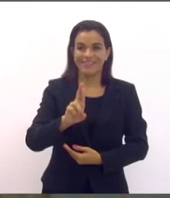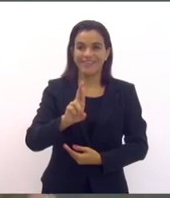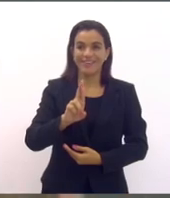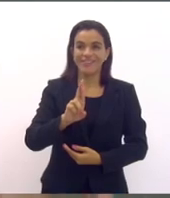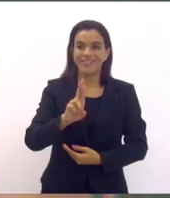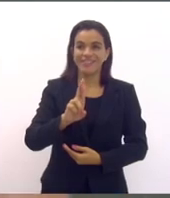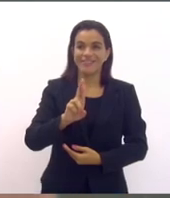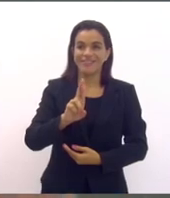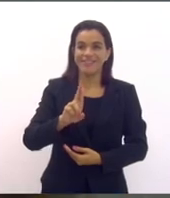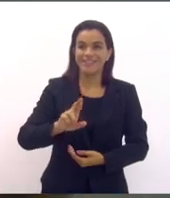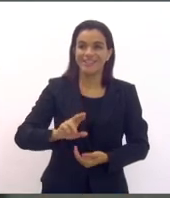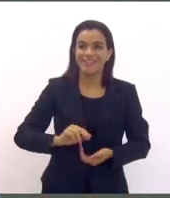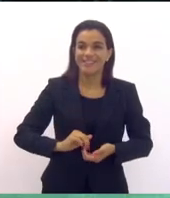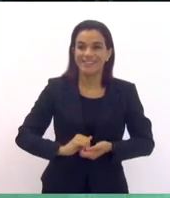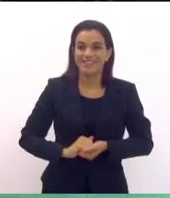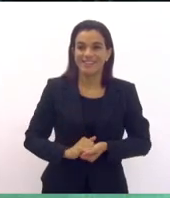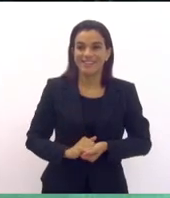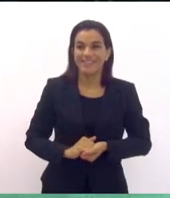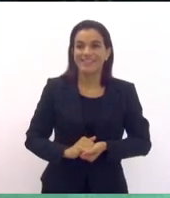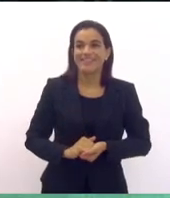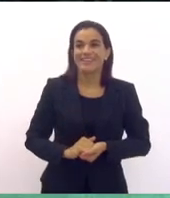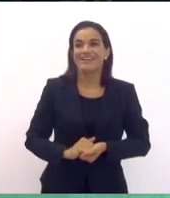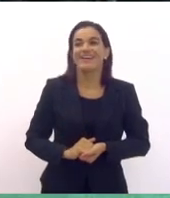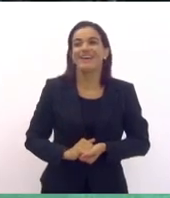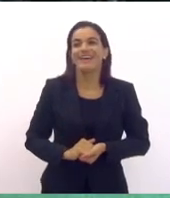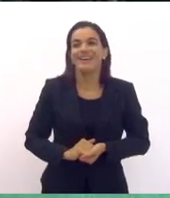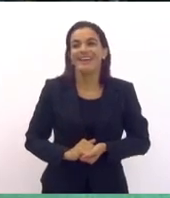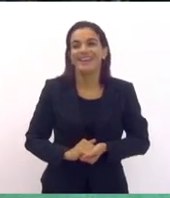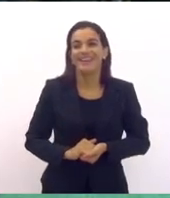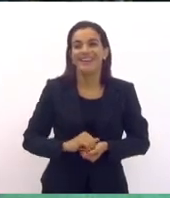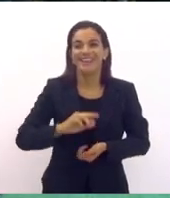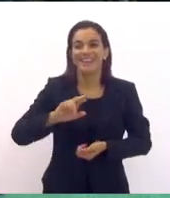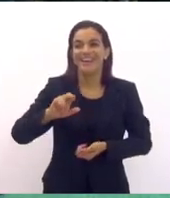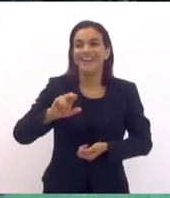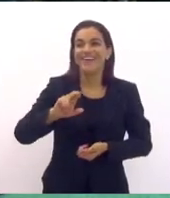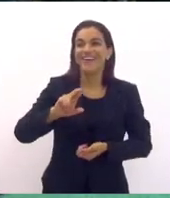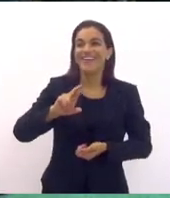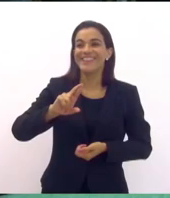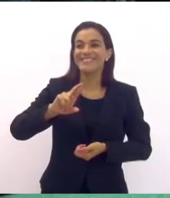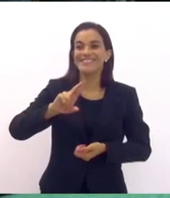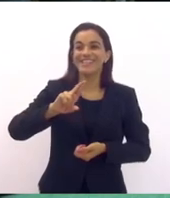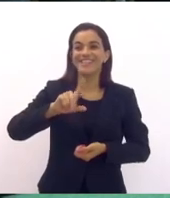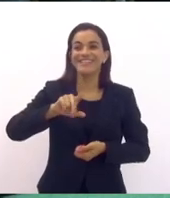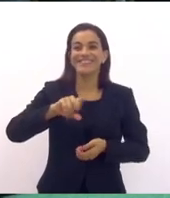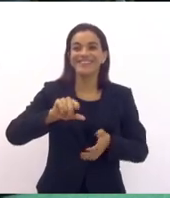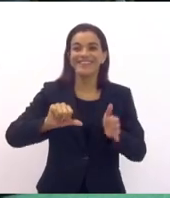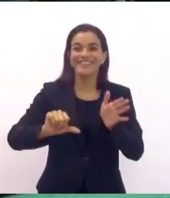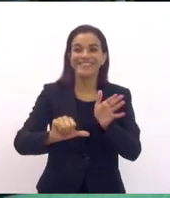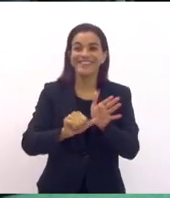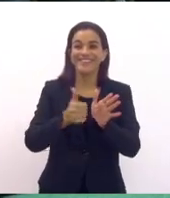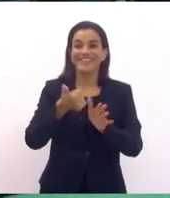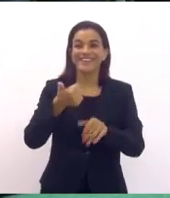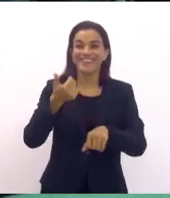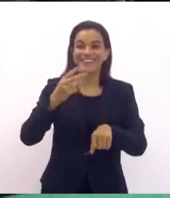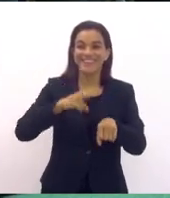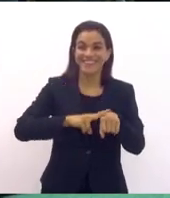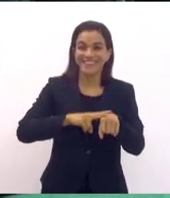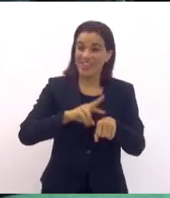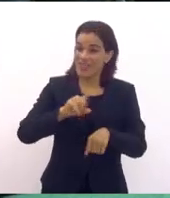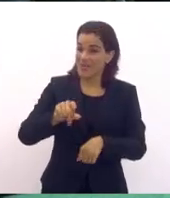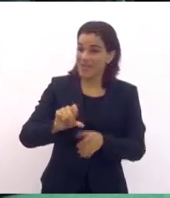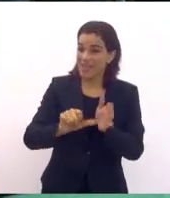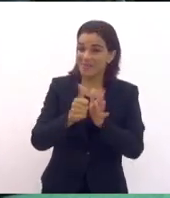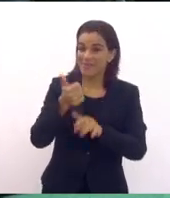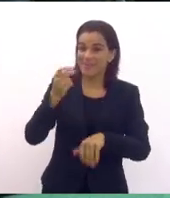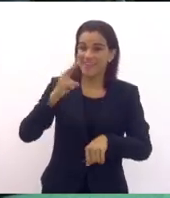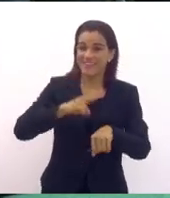serda ele está aqui não é a primeira vez que vou falar e falo o nome de domer Não é a primeira